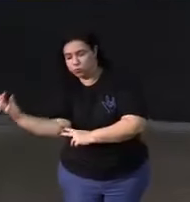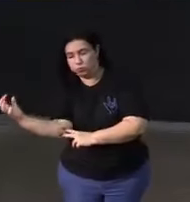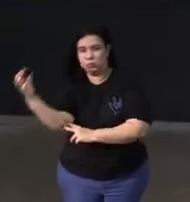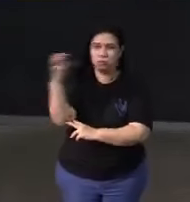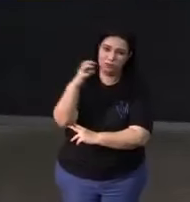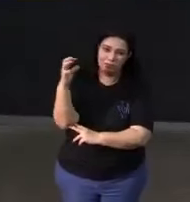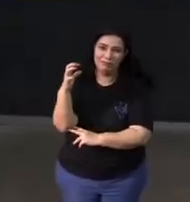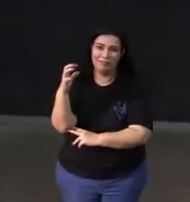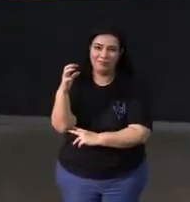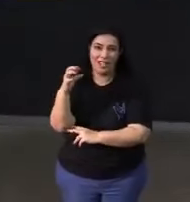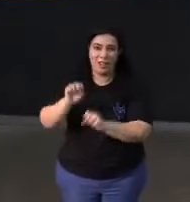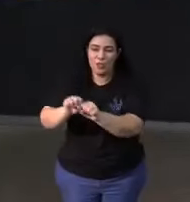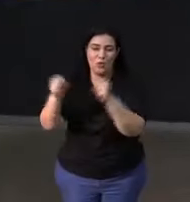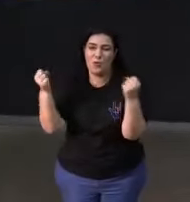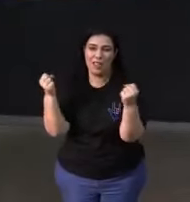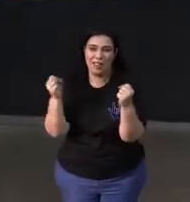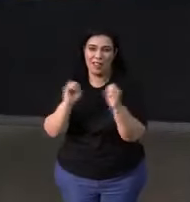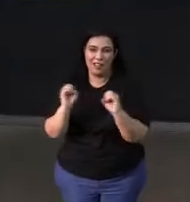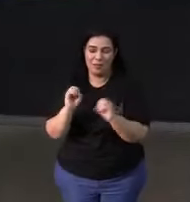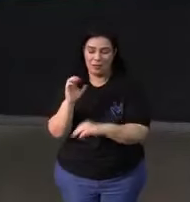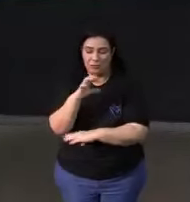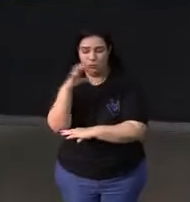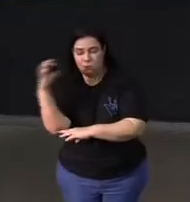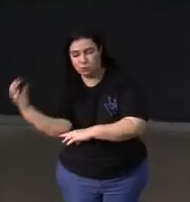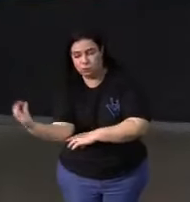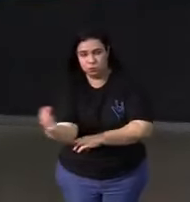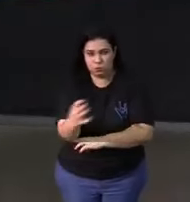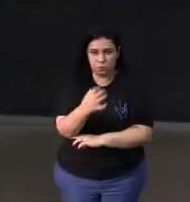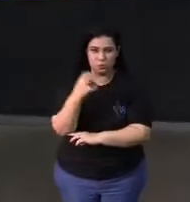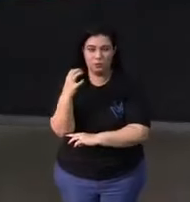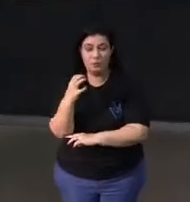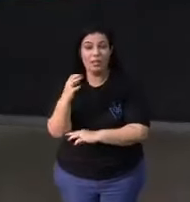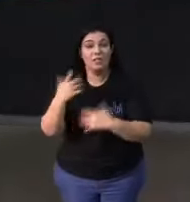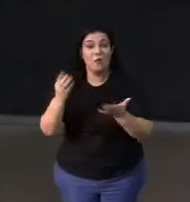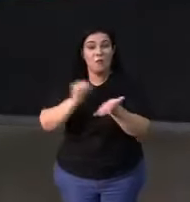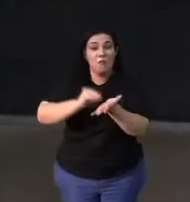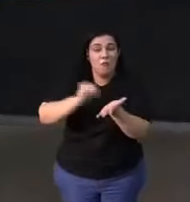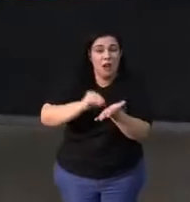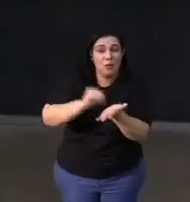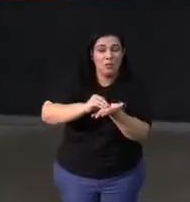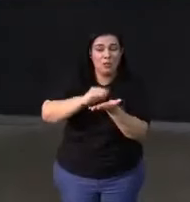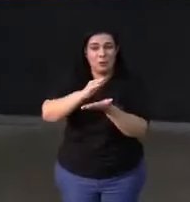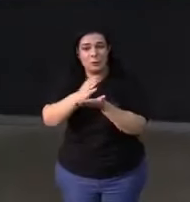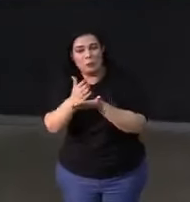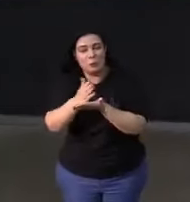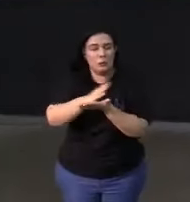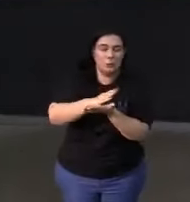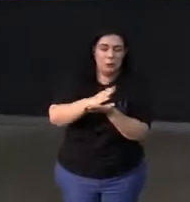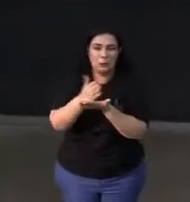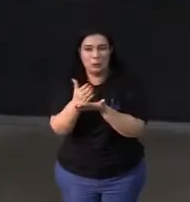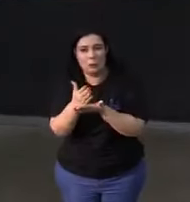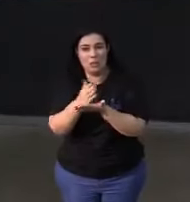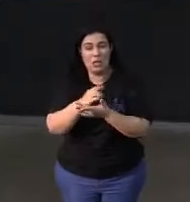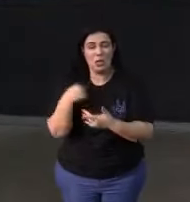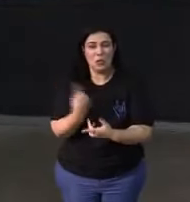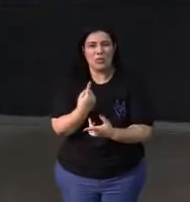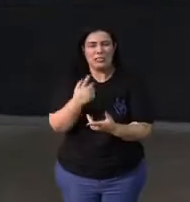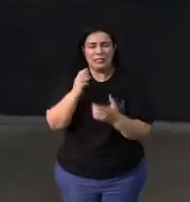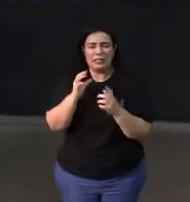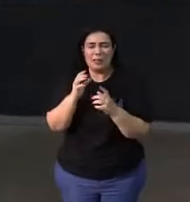para o mesmo lugar. Por conta da falta de flexionamento, nós temos nos tornado crentes